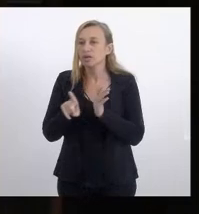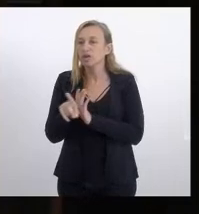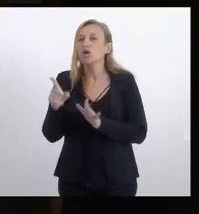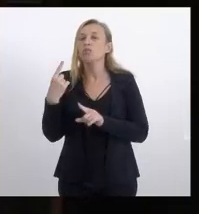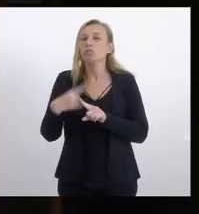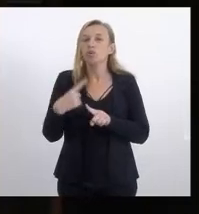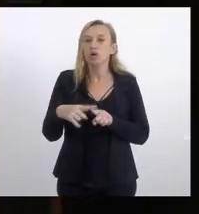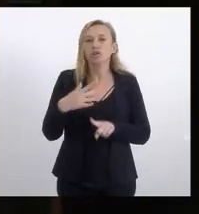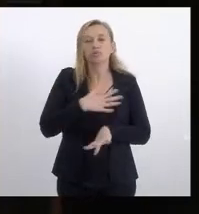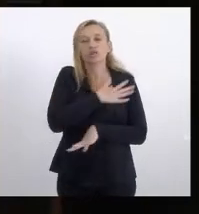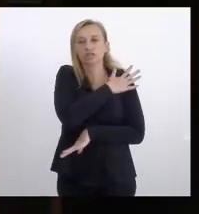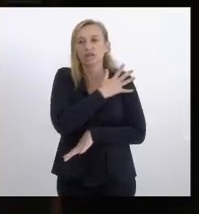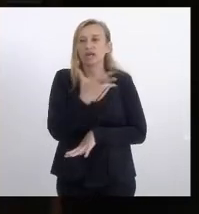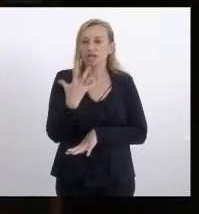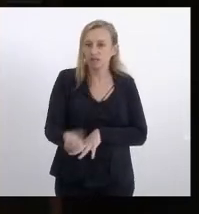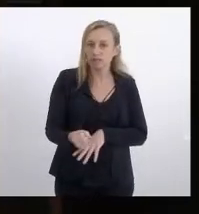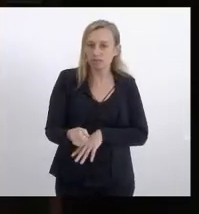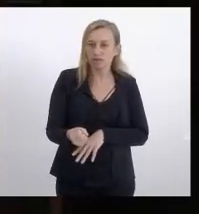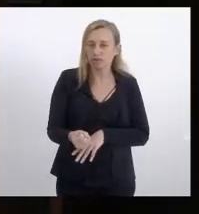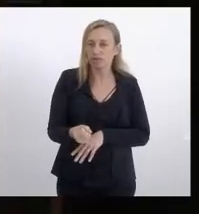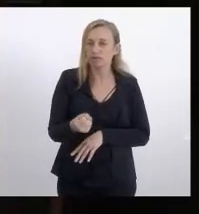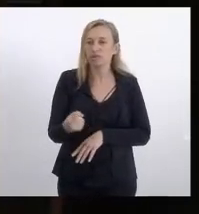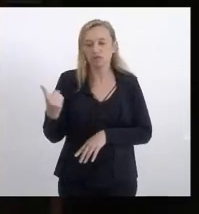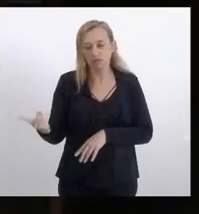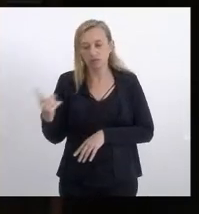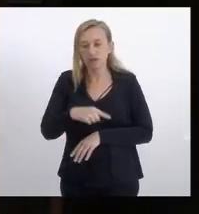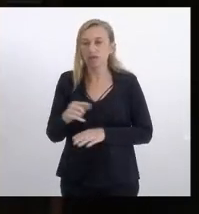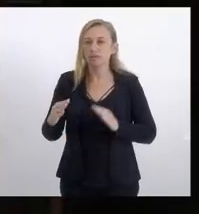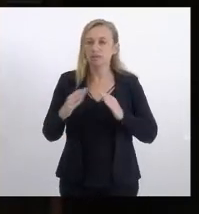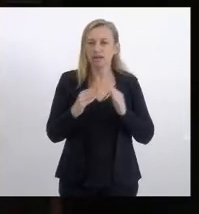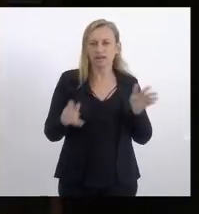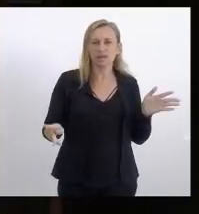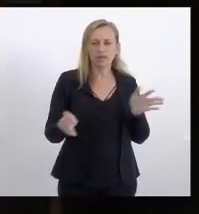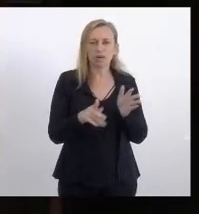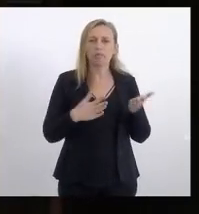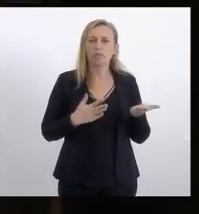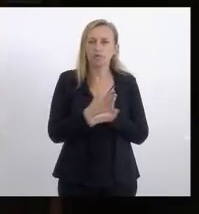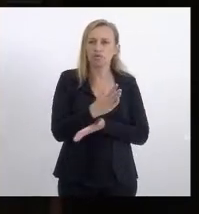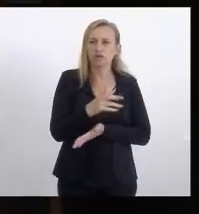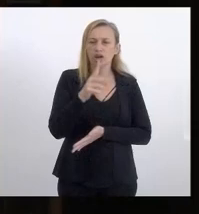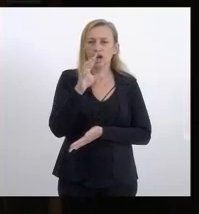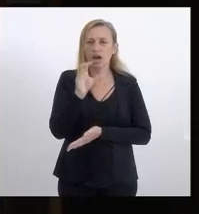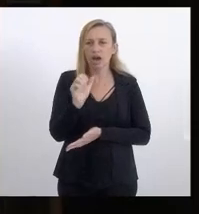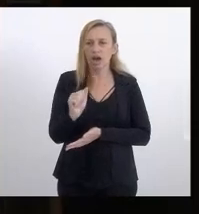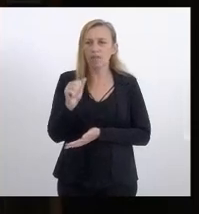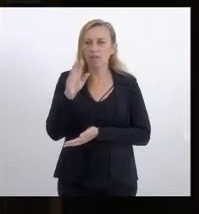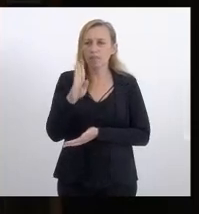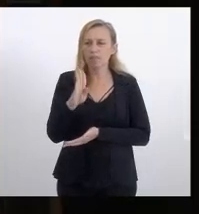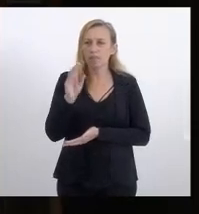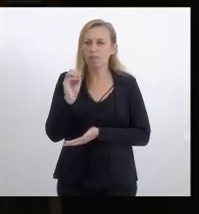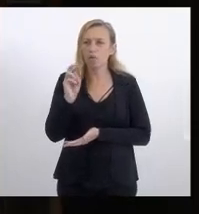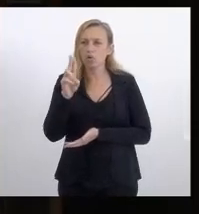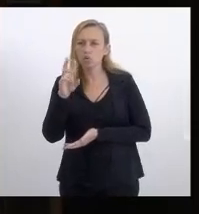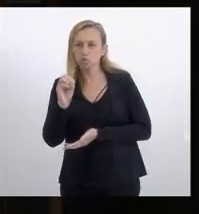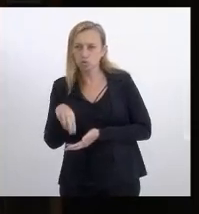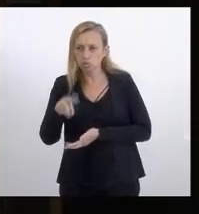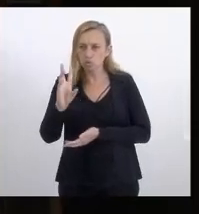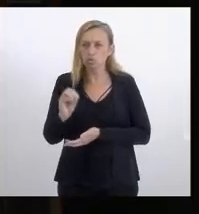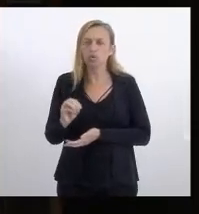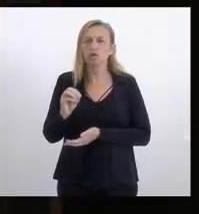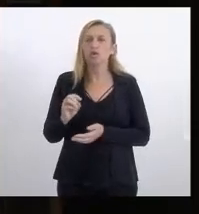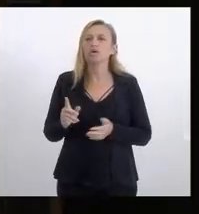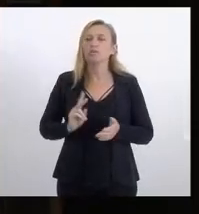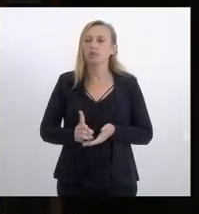militares recebiam e é foi enviado para sua casa e aprovado o abono de permanência é para nós